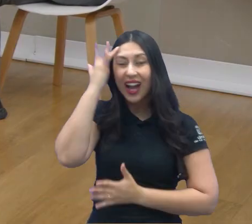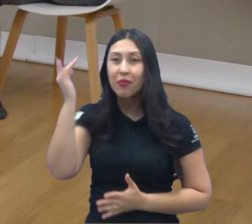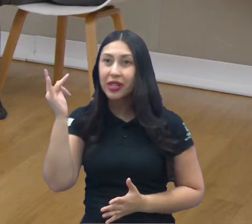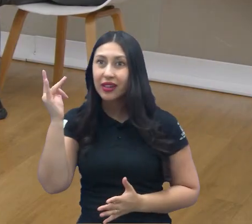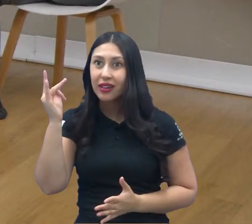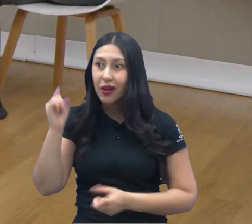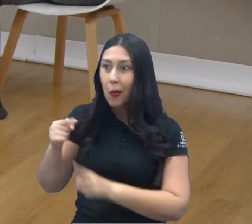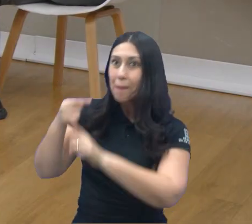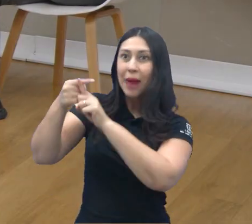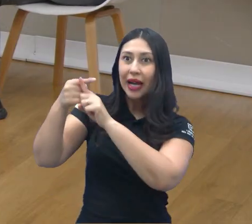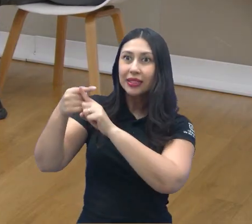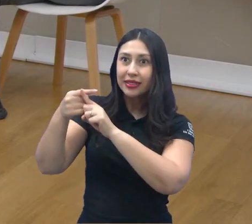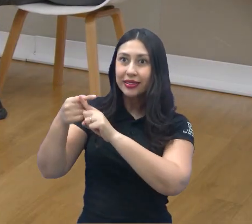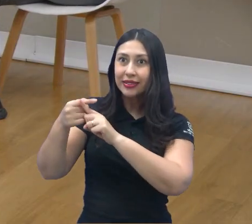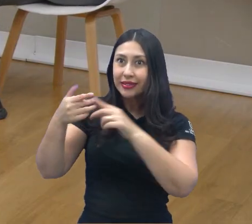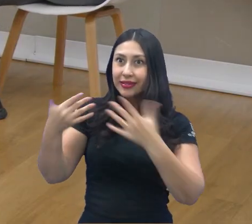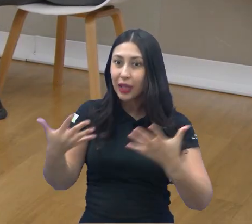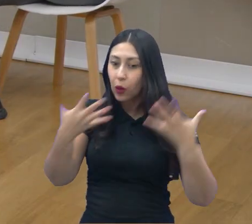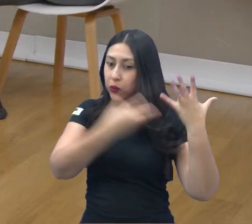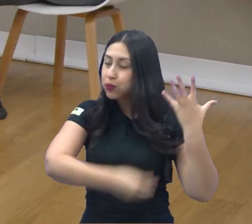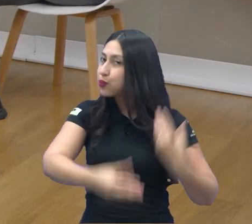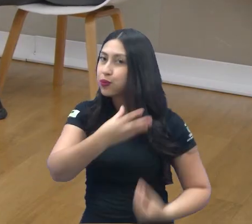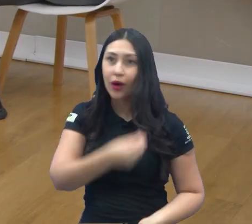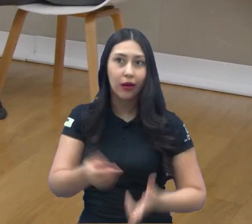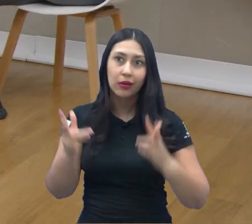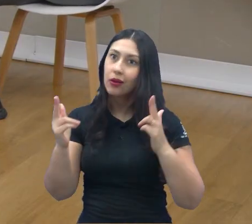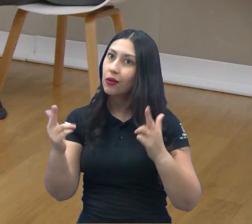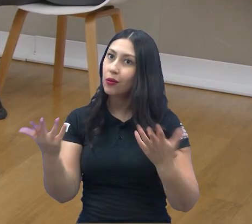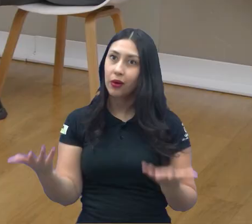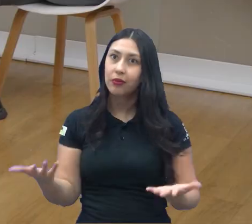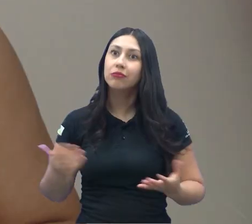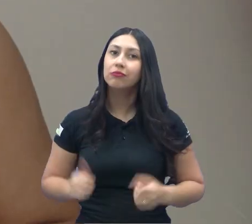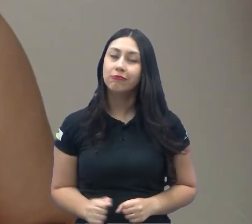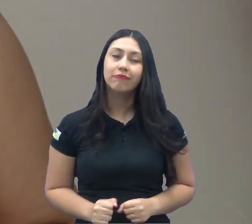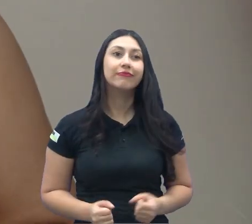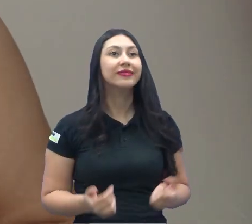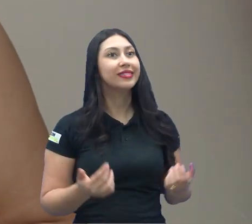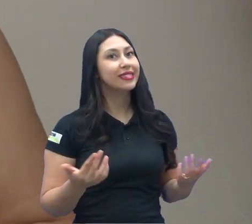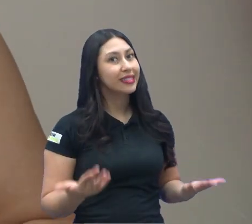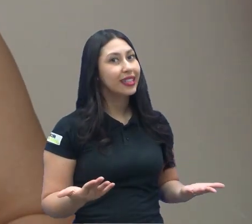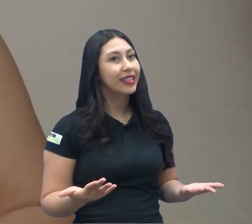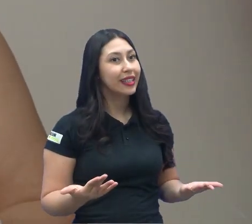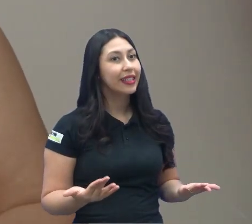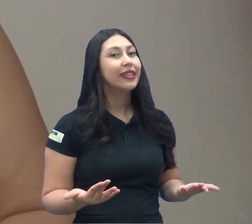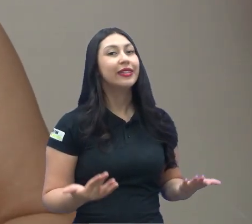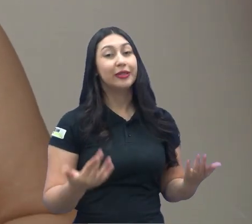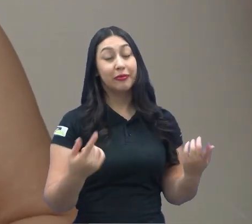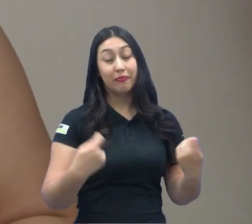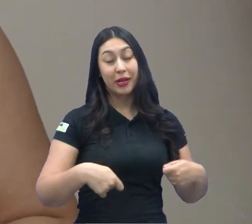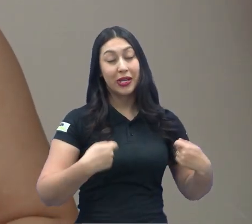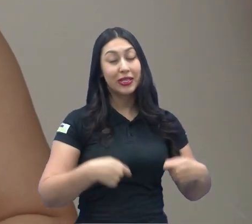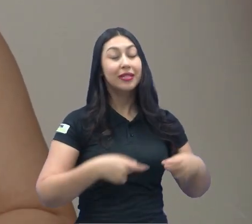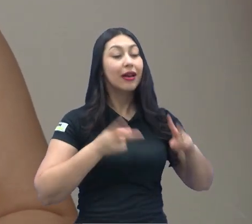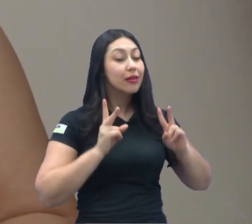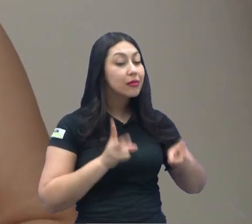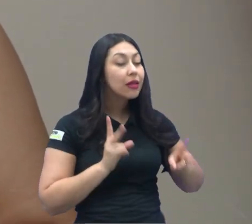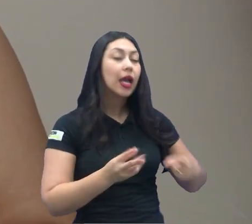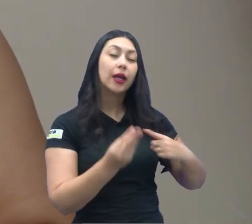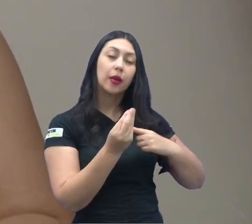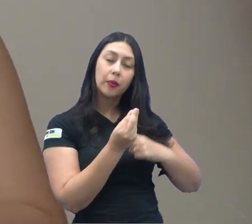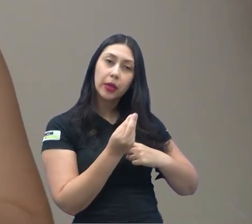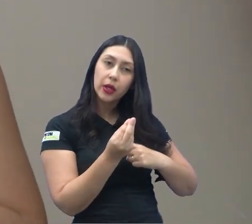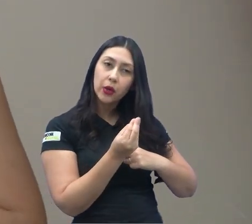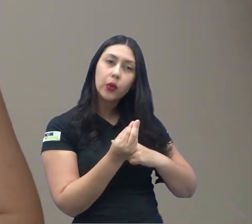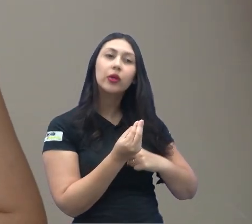é que ela espaçou muito a lavagem. Entendi, entendeu? doutor. Todo cuidado, a gente sempre fala aqui, né? Todo cuidado é pouco e é sempre muito